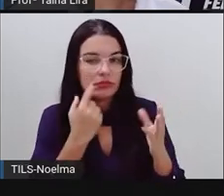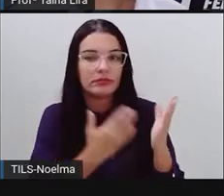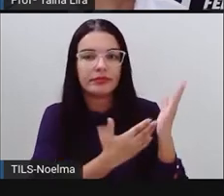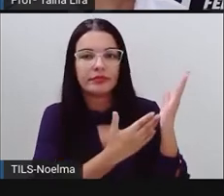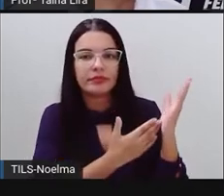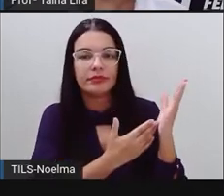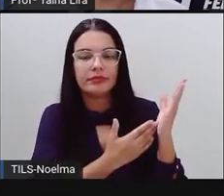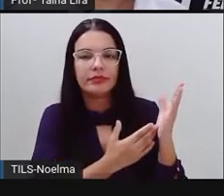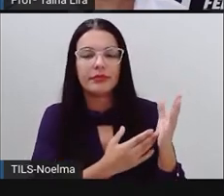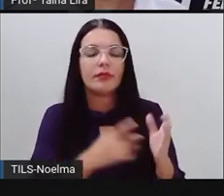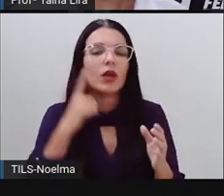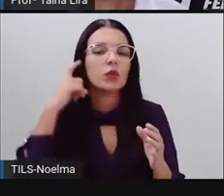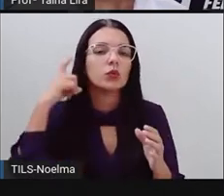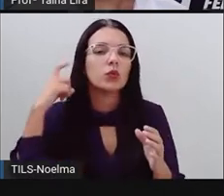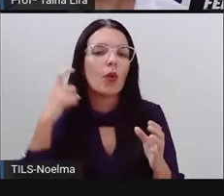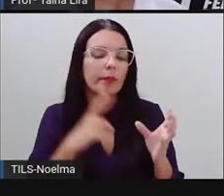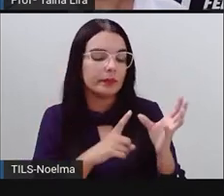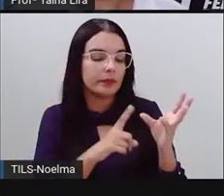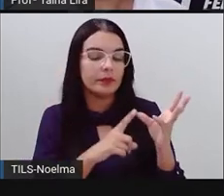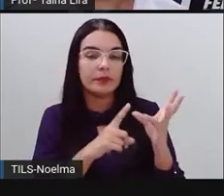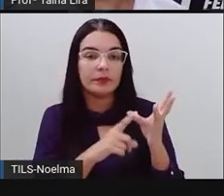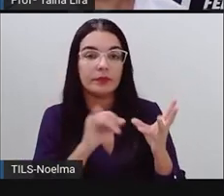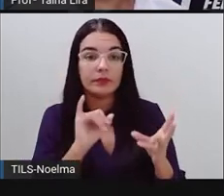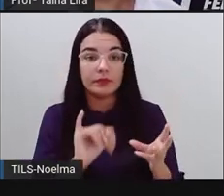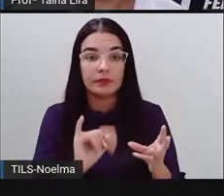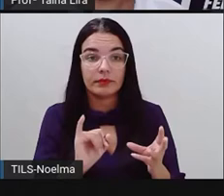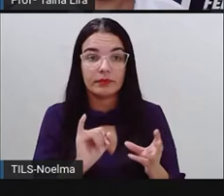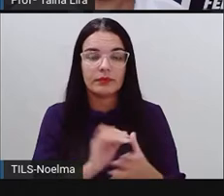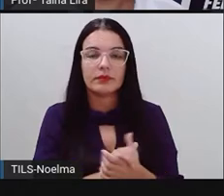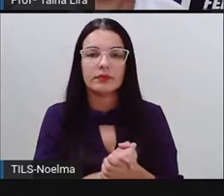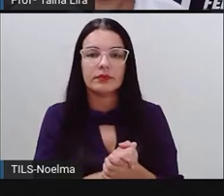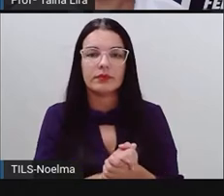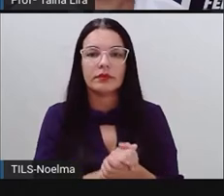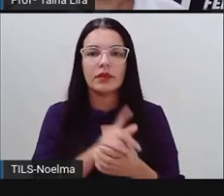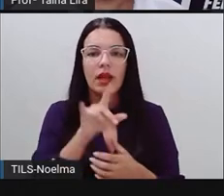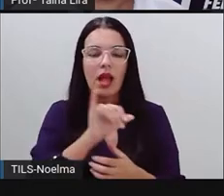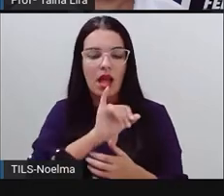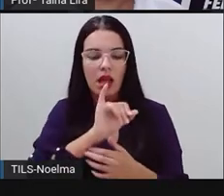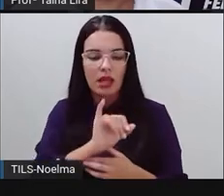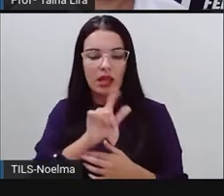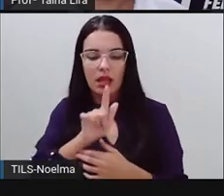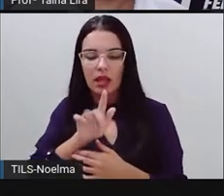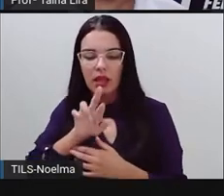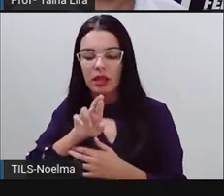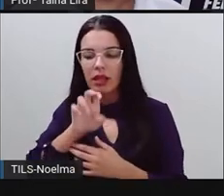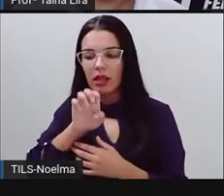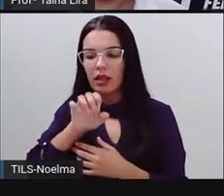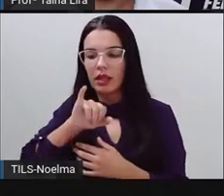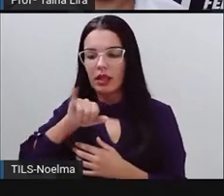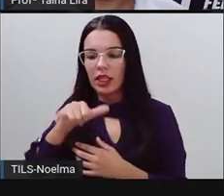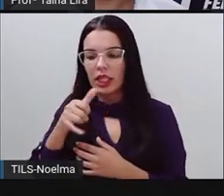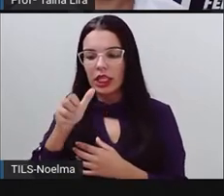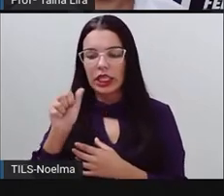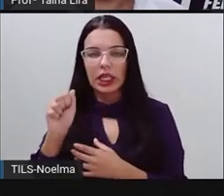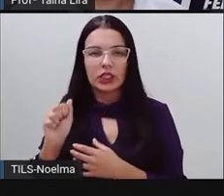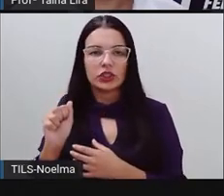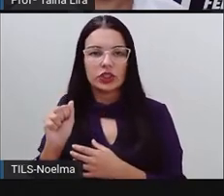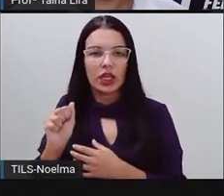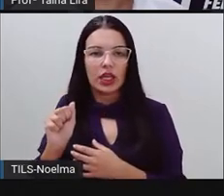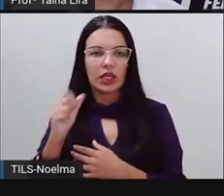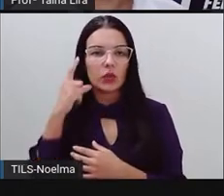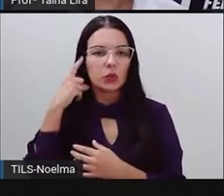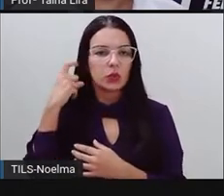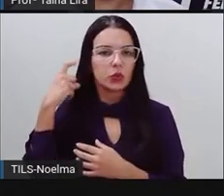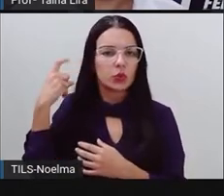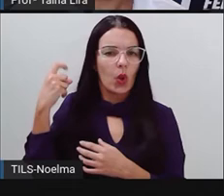lá o som do ir então vamos ver aqui ó igreja olha lá igreja